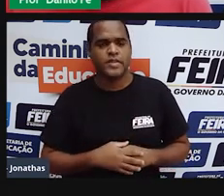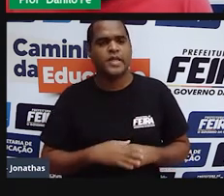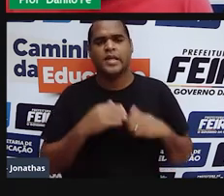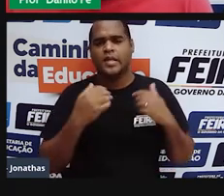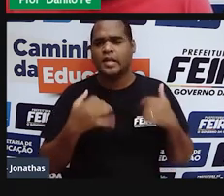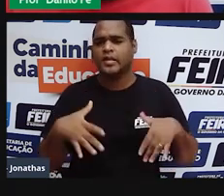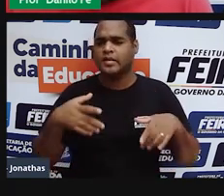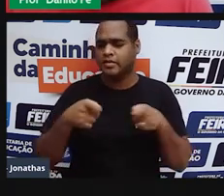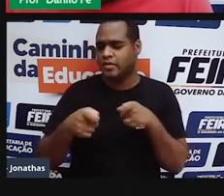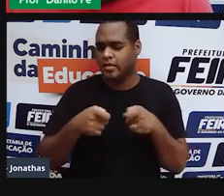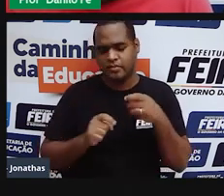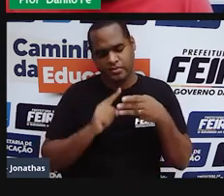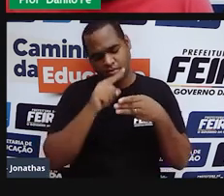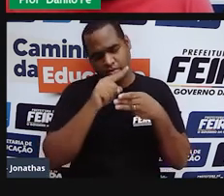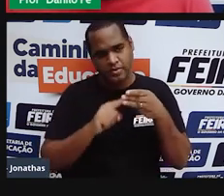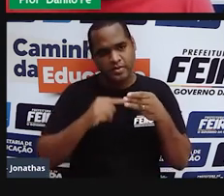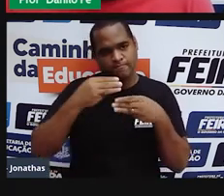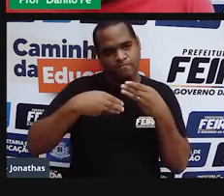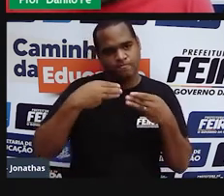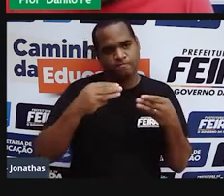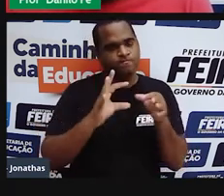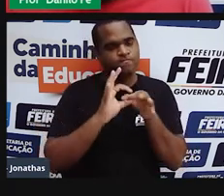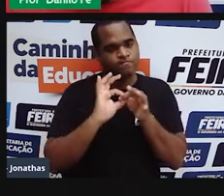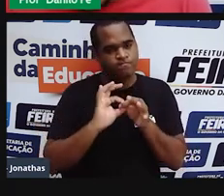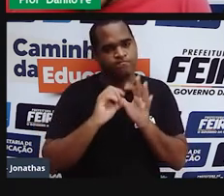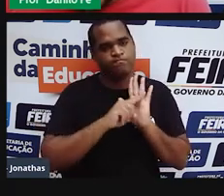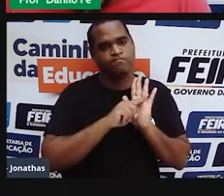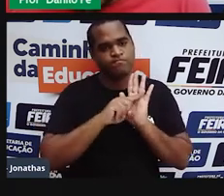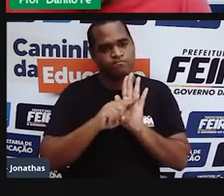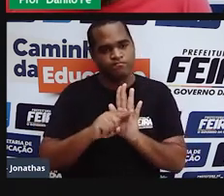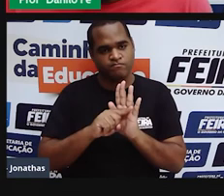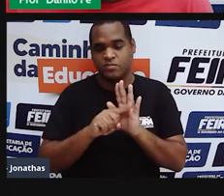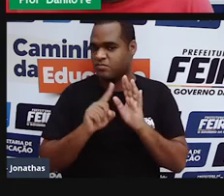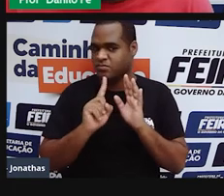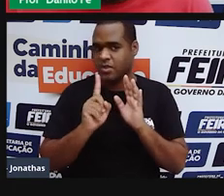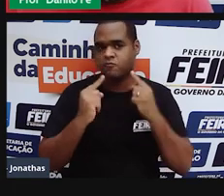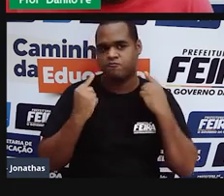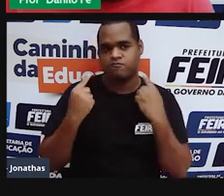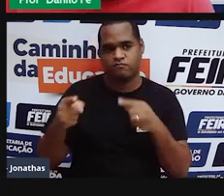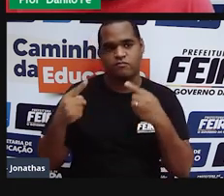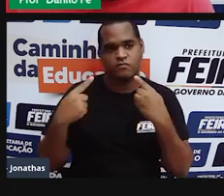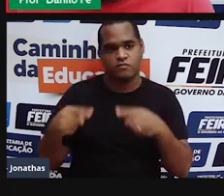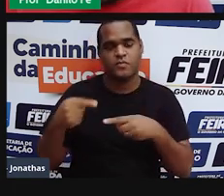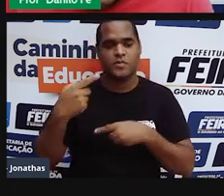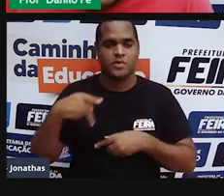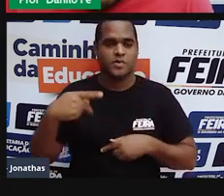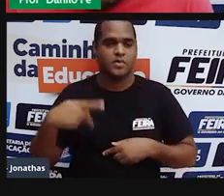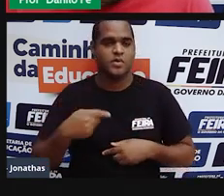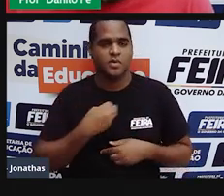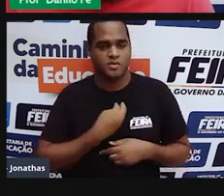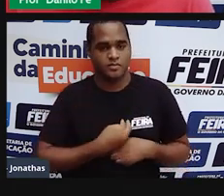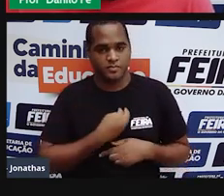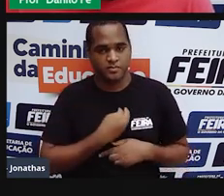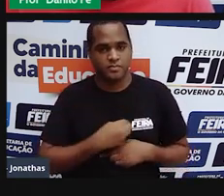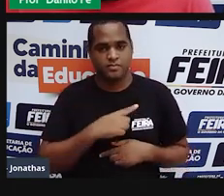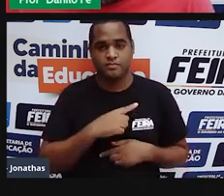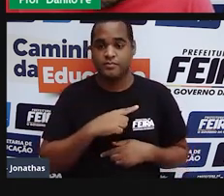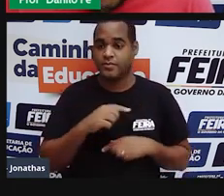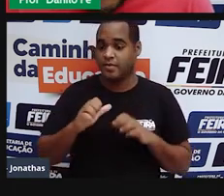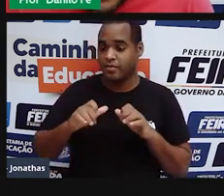resposta essas três Nações as pretensões de expansão de território paraguaio seguir buscando Principalmente